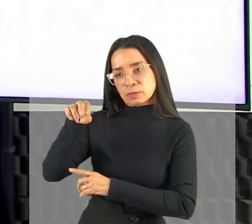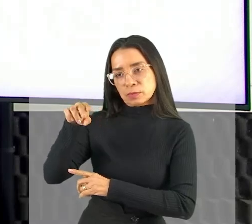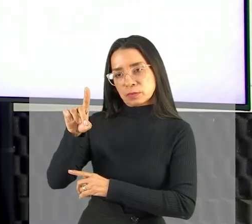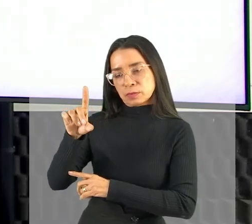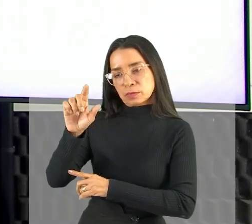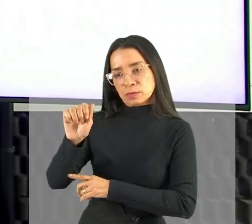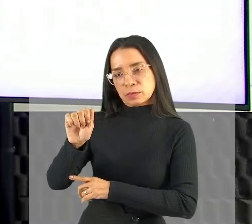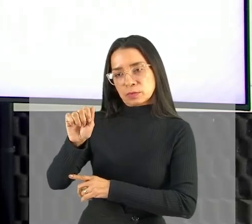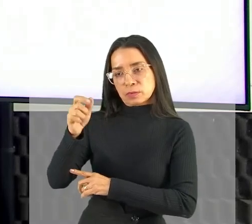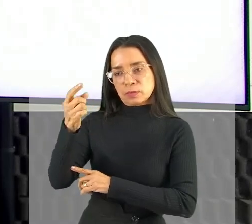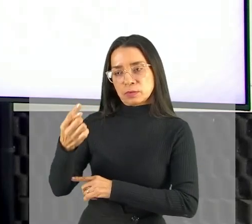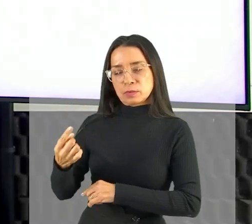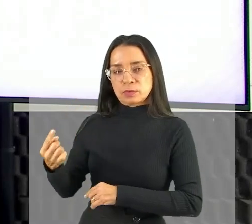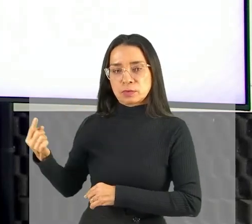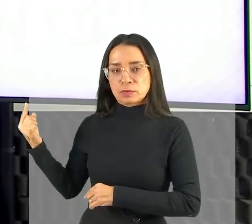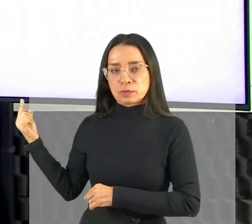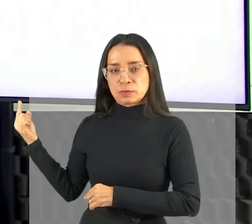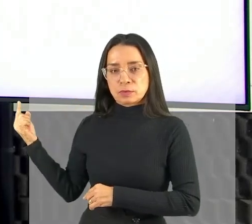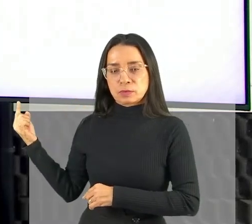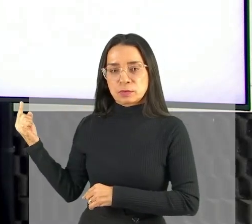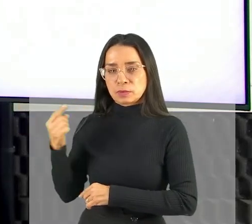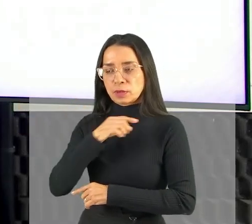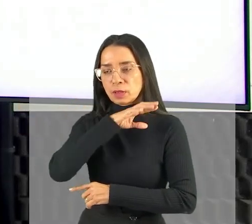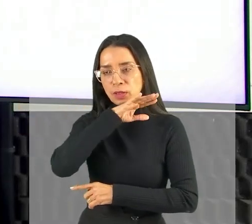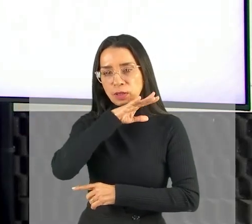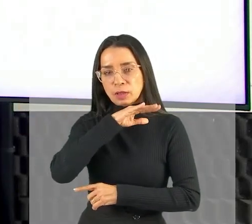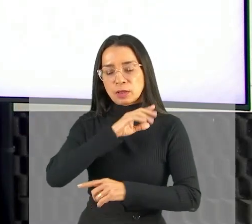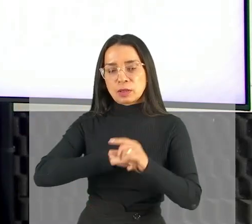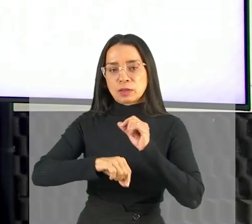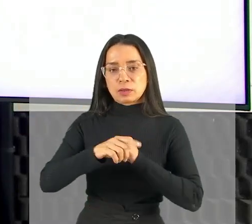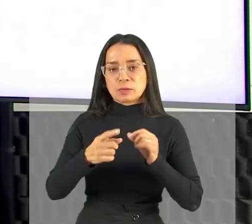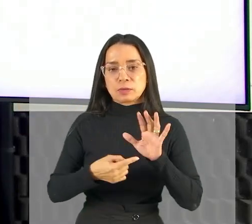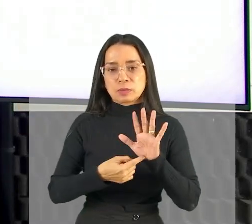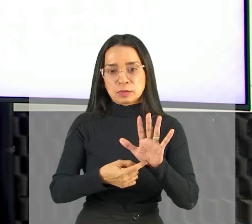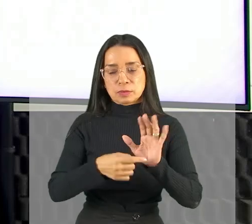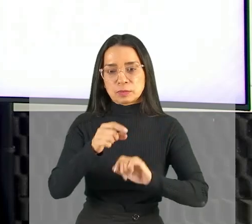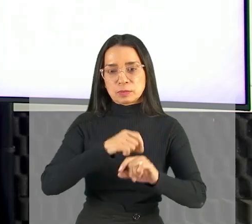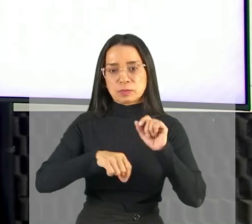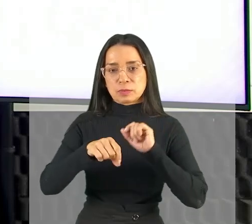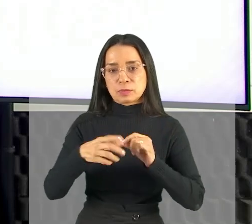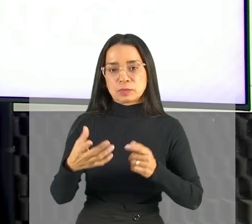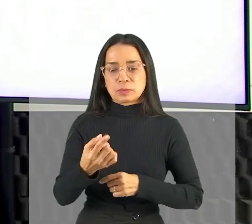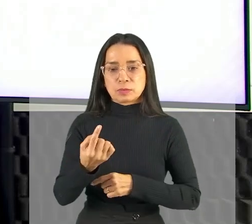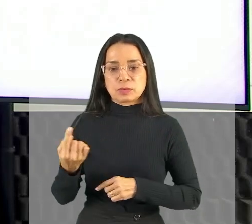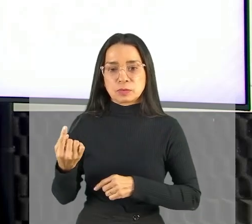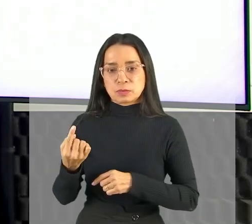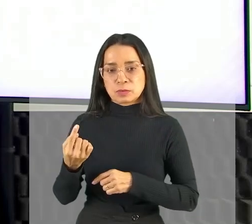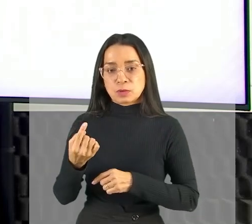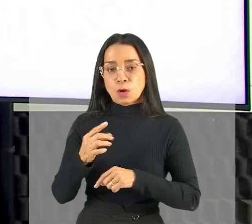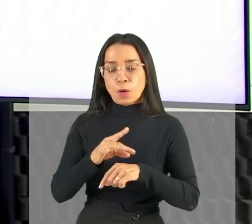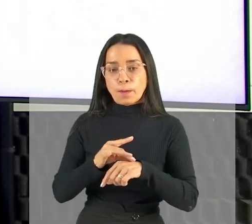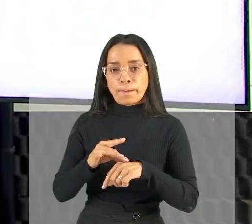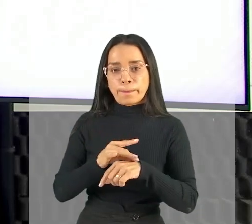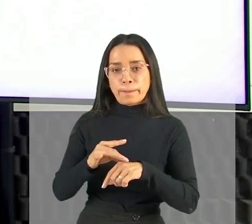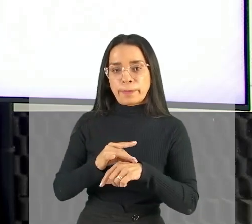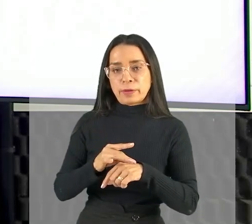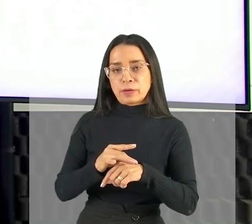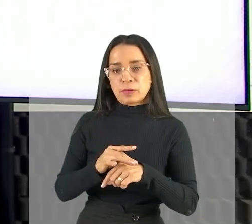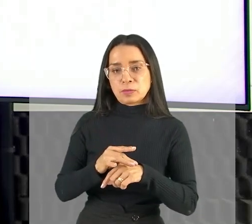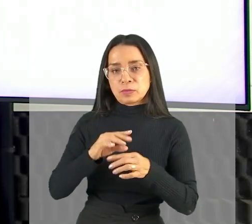preto né são animais com pelagem preta certo e o que tá